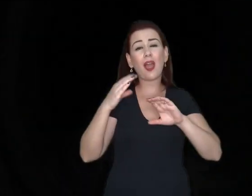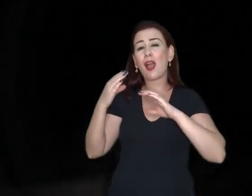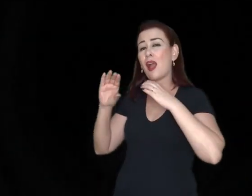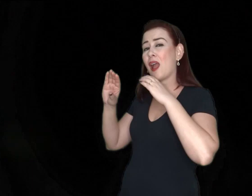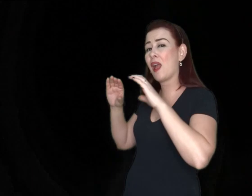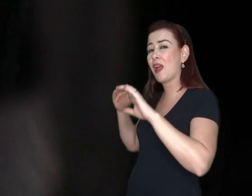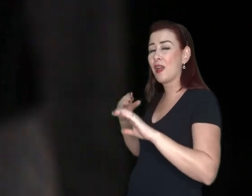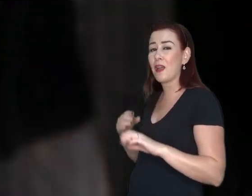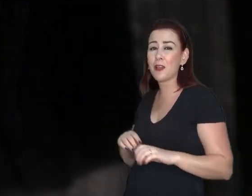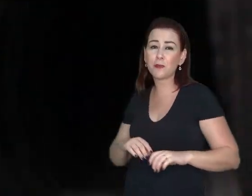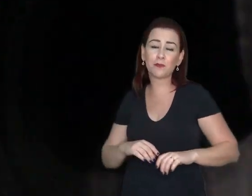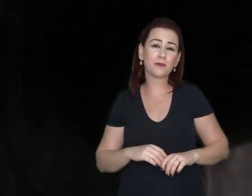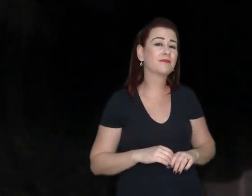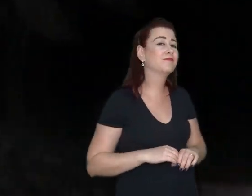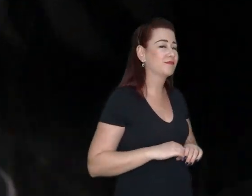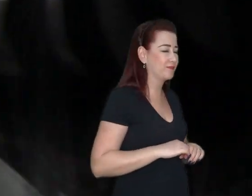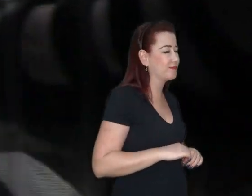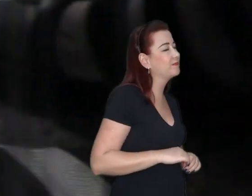pra